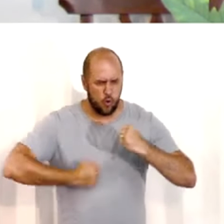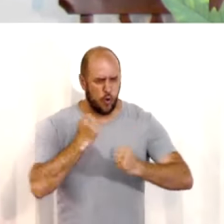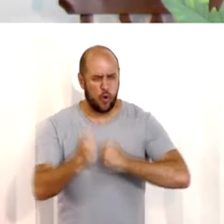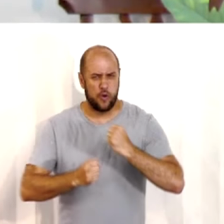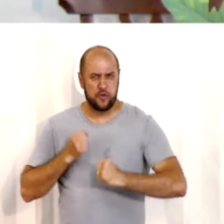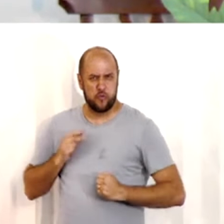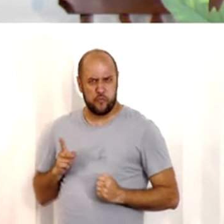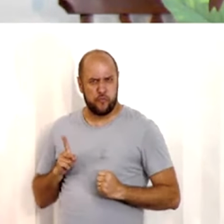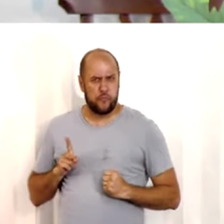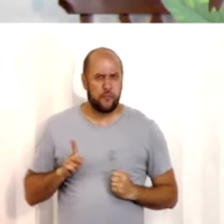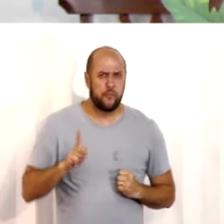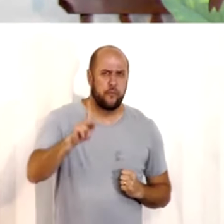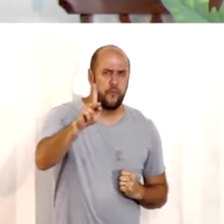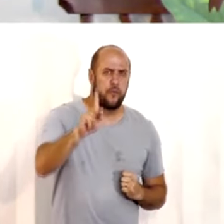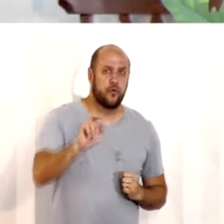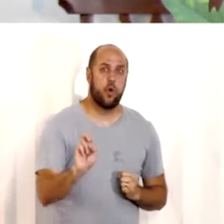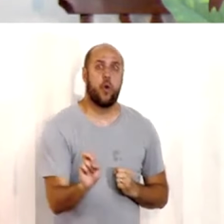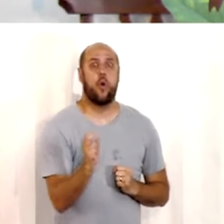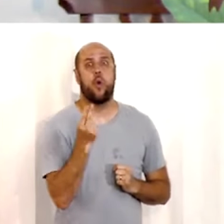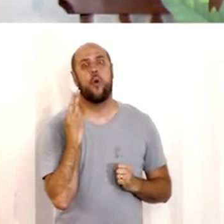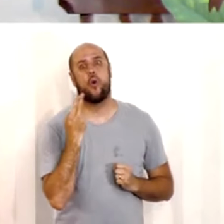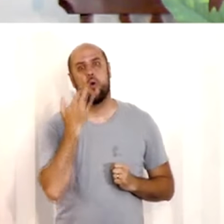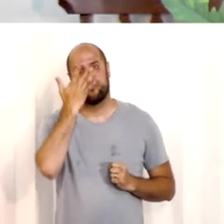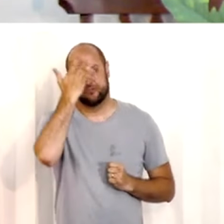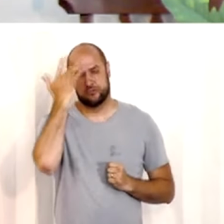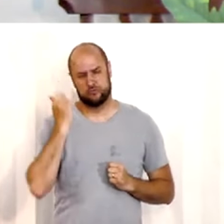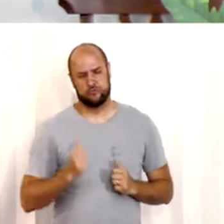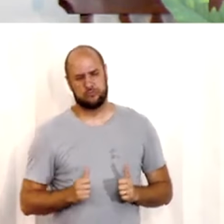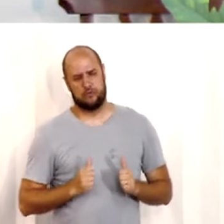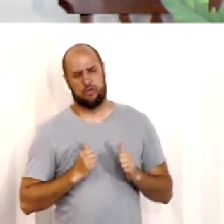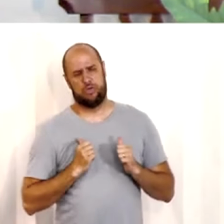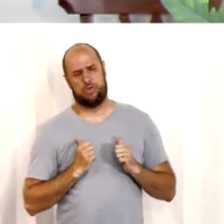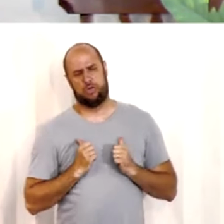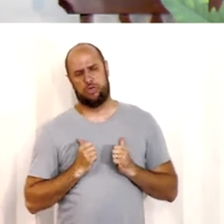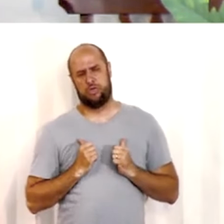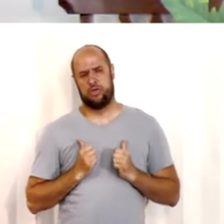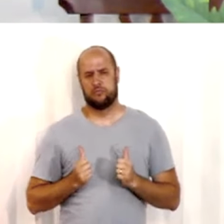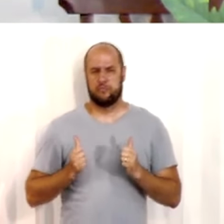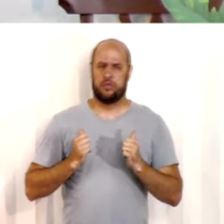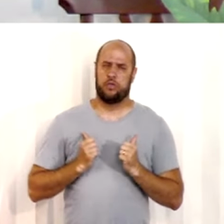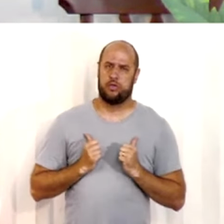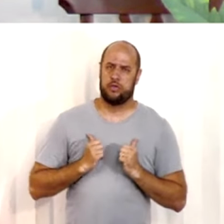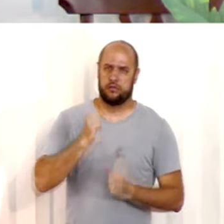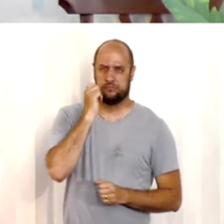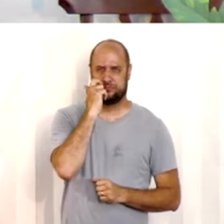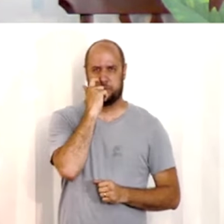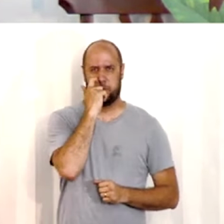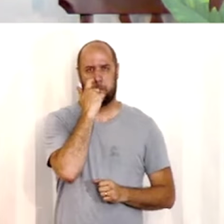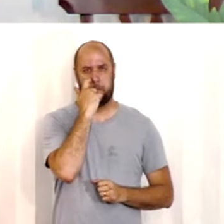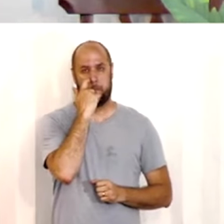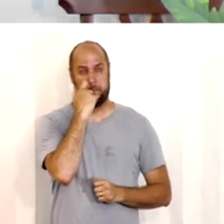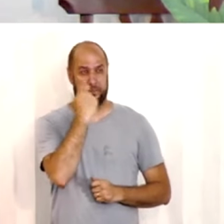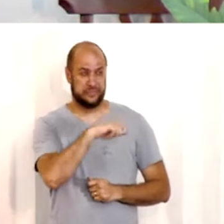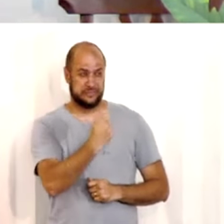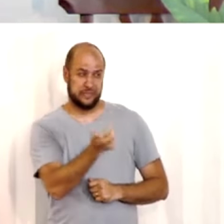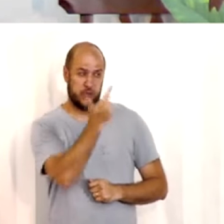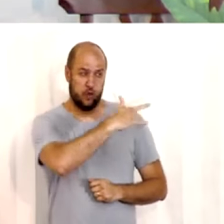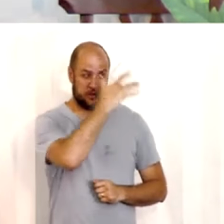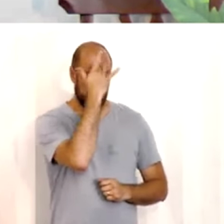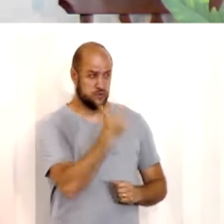em frente, ou eu sou alguém que o tempo inteiro alguém tem que dizer: vamos, acorda, vamos, seja fiel, vamos,